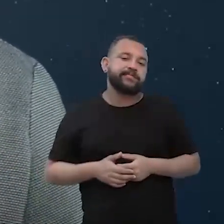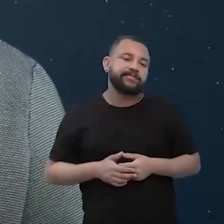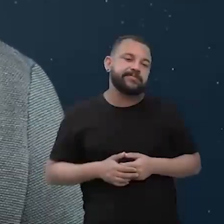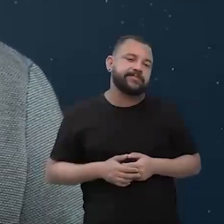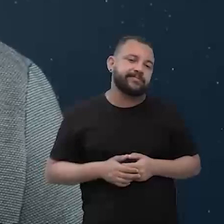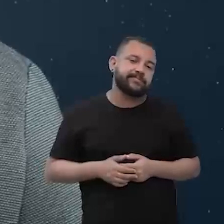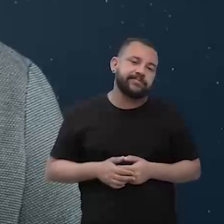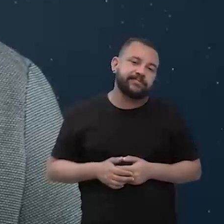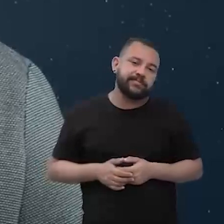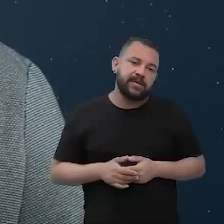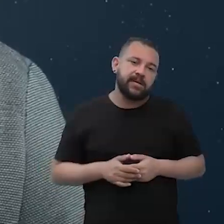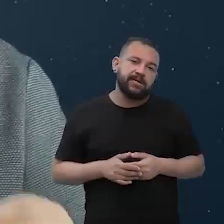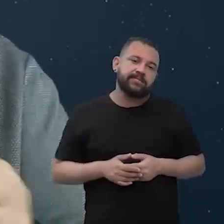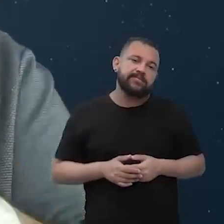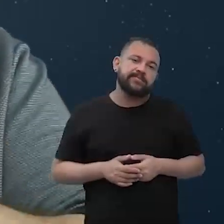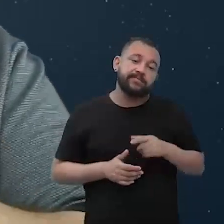é?